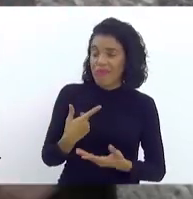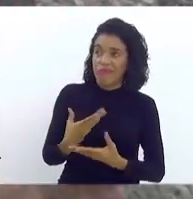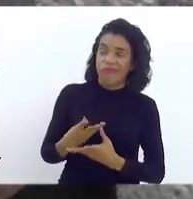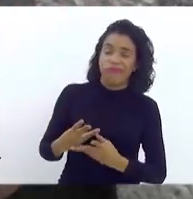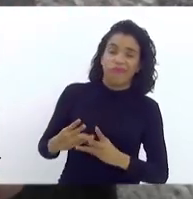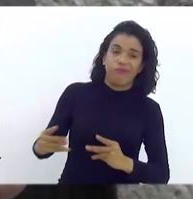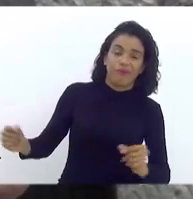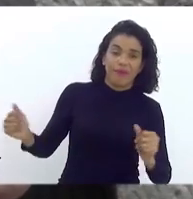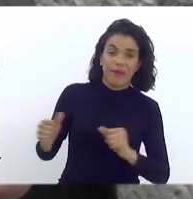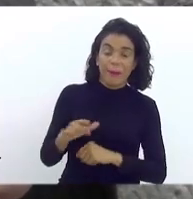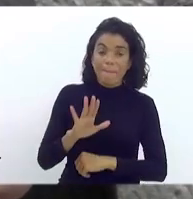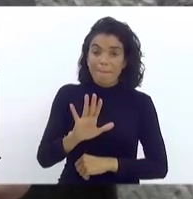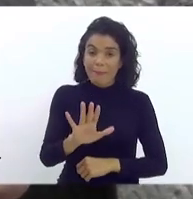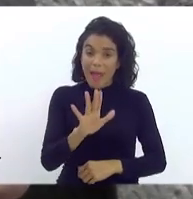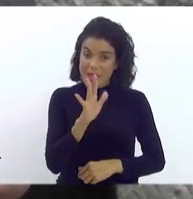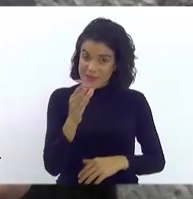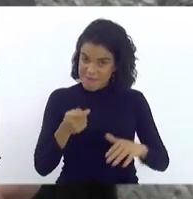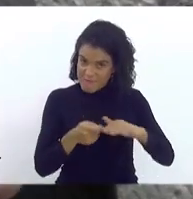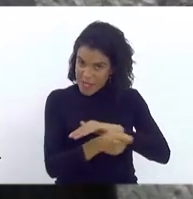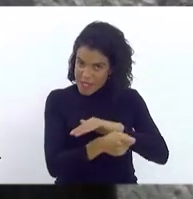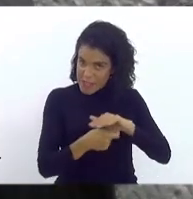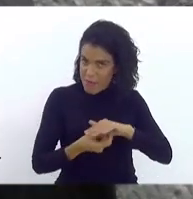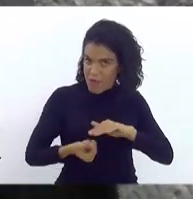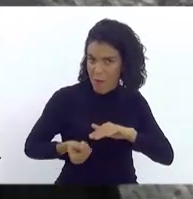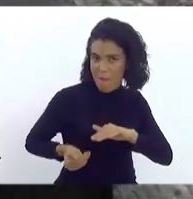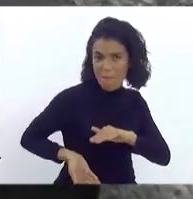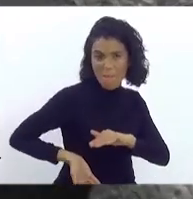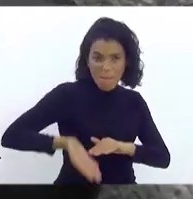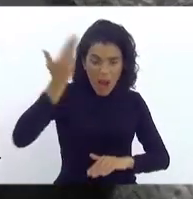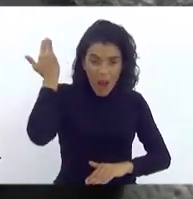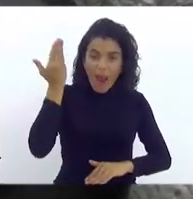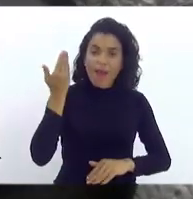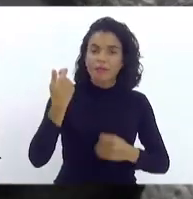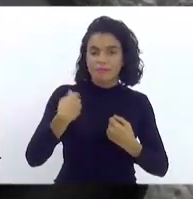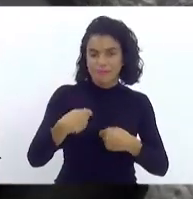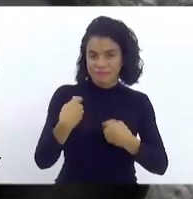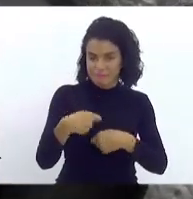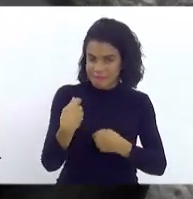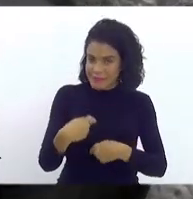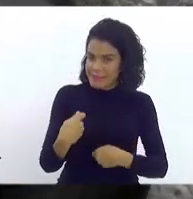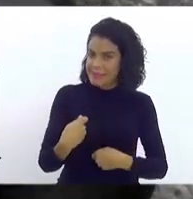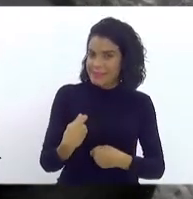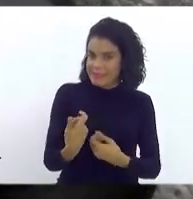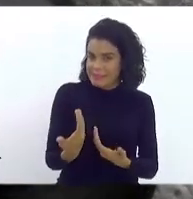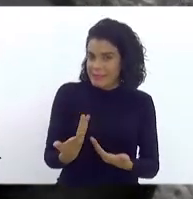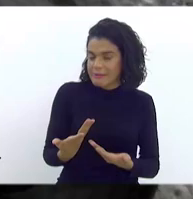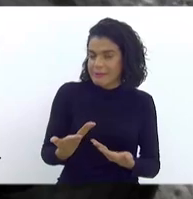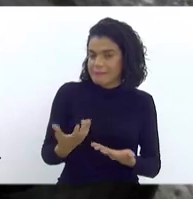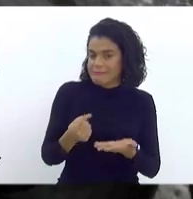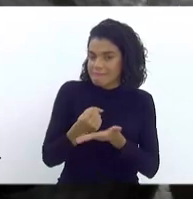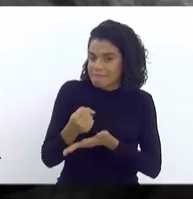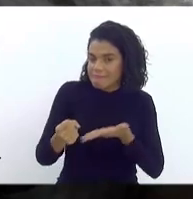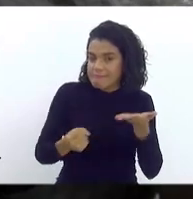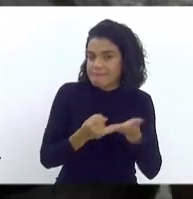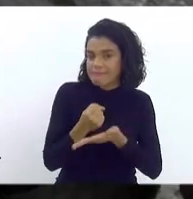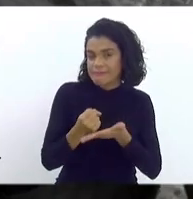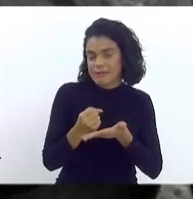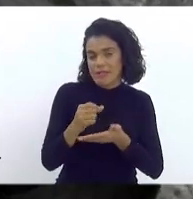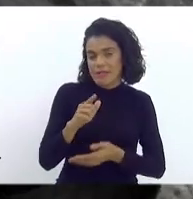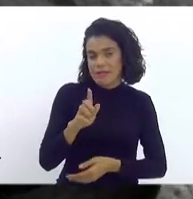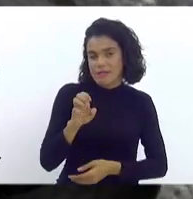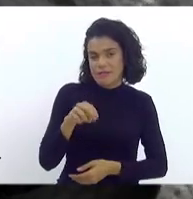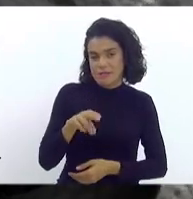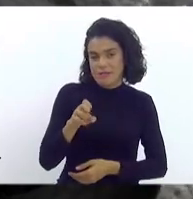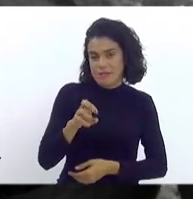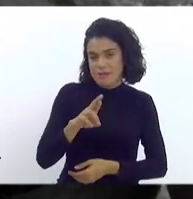um grande investimento realmente precisa dessa condescendência da Genersa. Aí